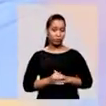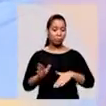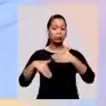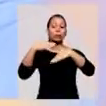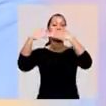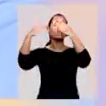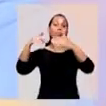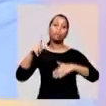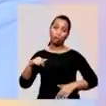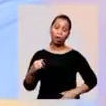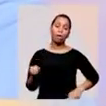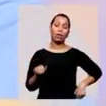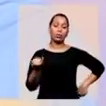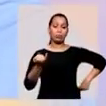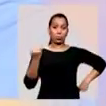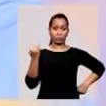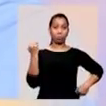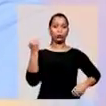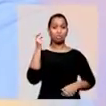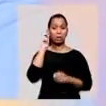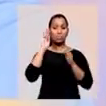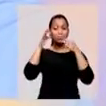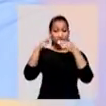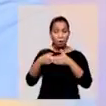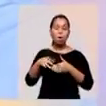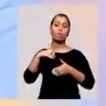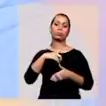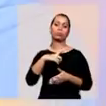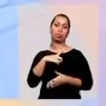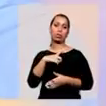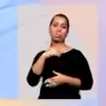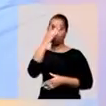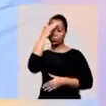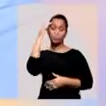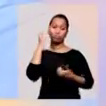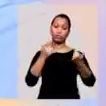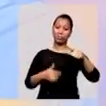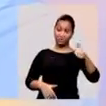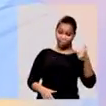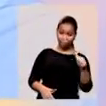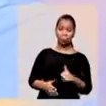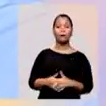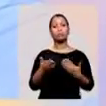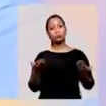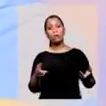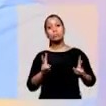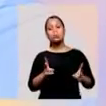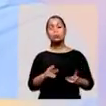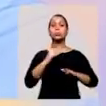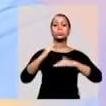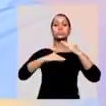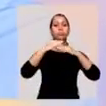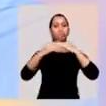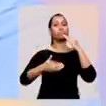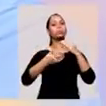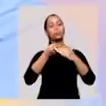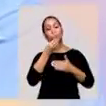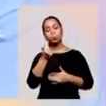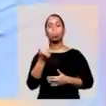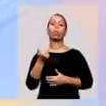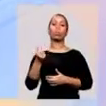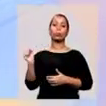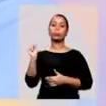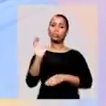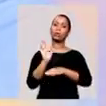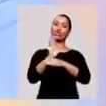Essa evolução ela é muito olhada, ela é muito analisada por um selecionador. Então, estar em frequente desenvolvimento vai